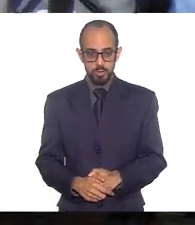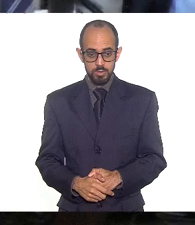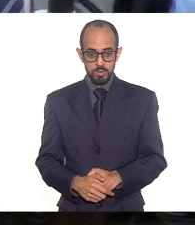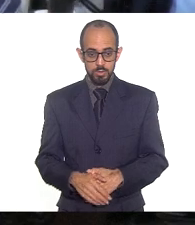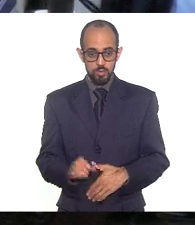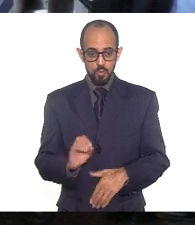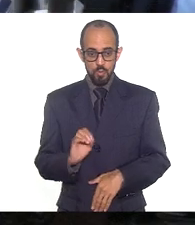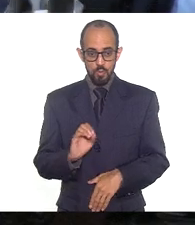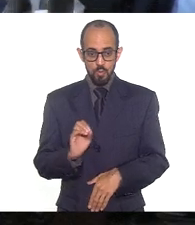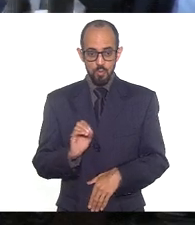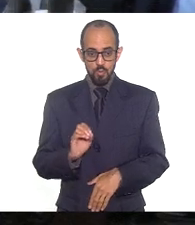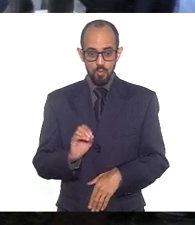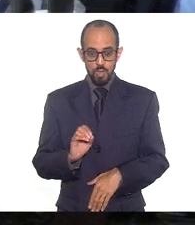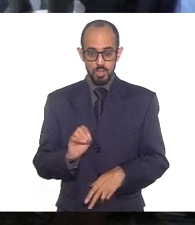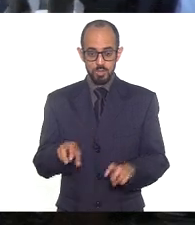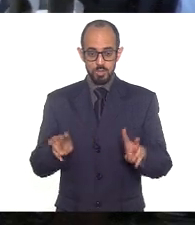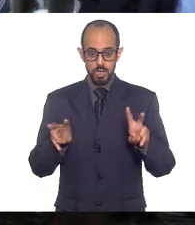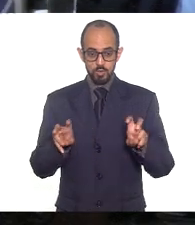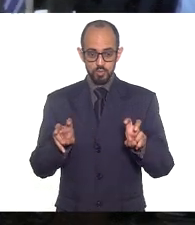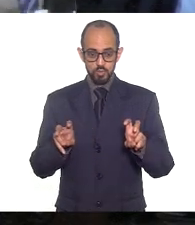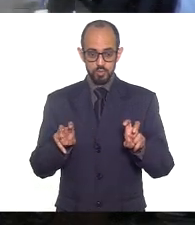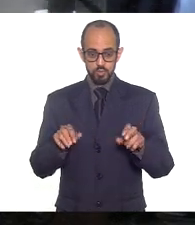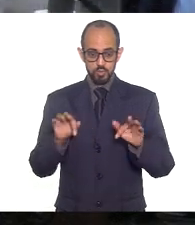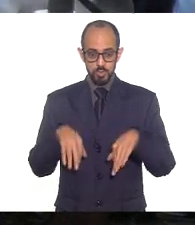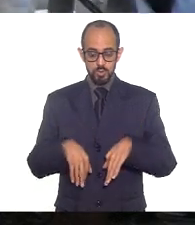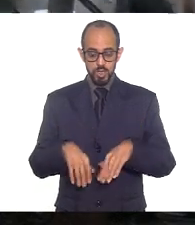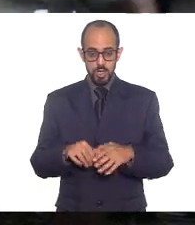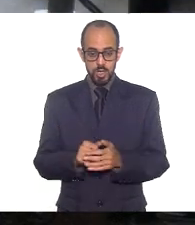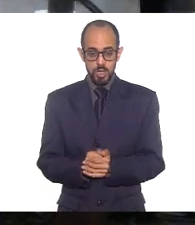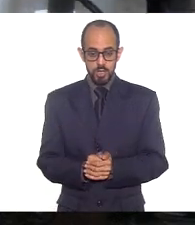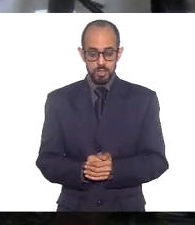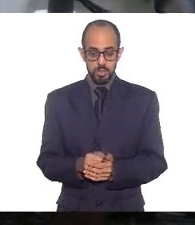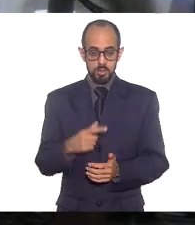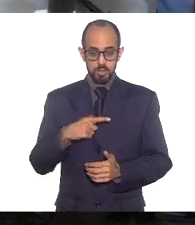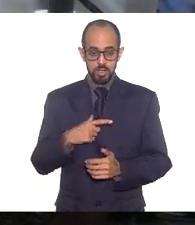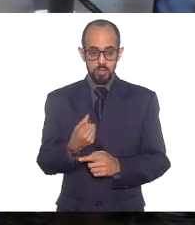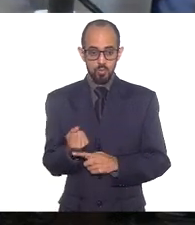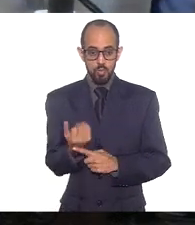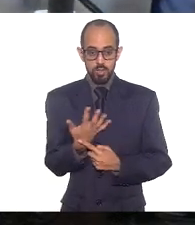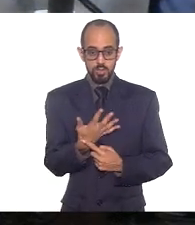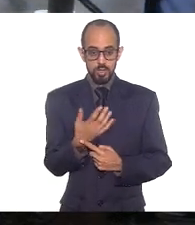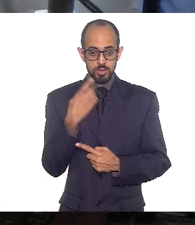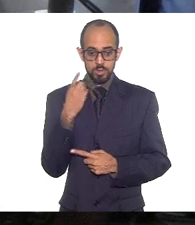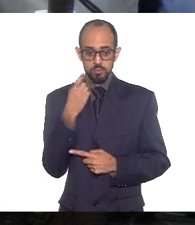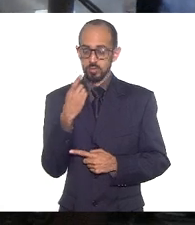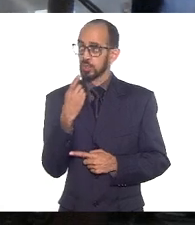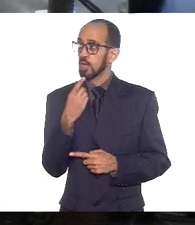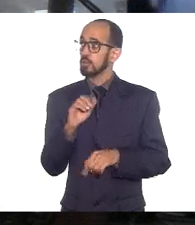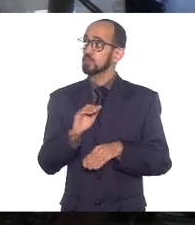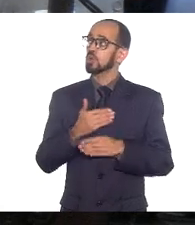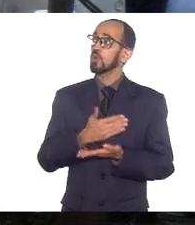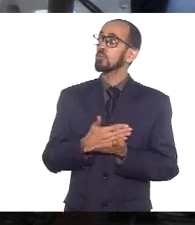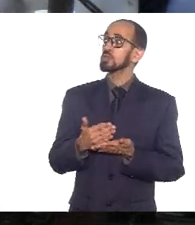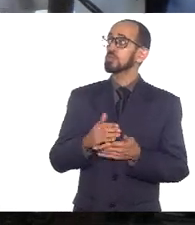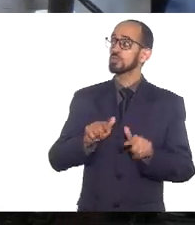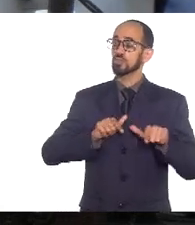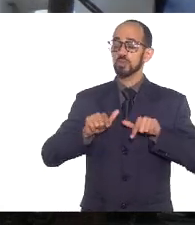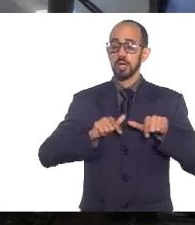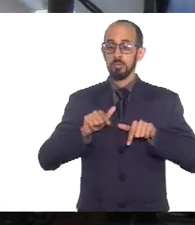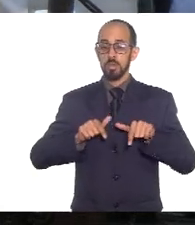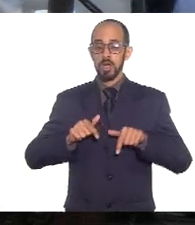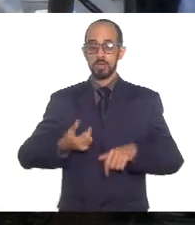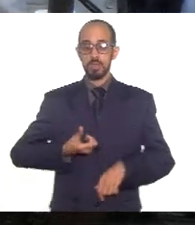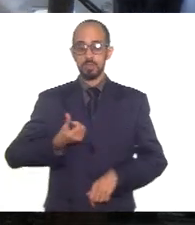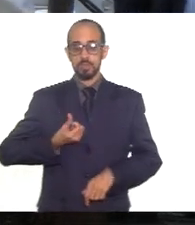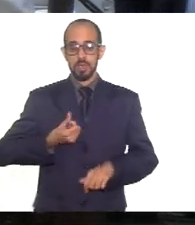há nada mais a tratar na quinta pessoa funcionar mesmo está encerrado tá vendo bem legal sobre a proteção de Deus e os terminar o trabalho tá aberta a